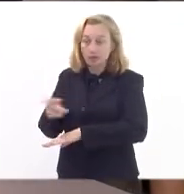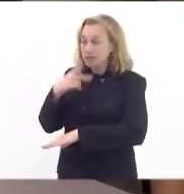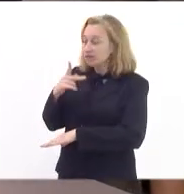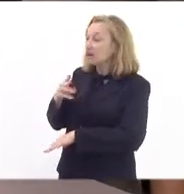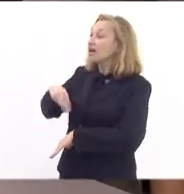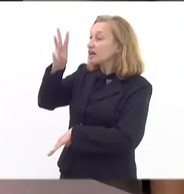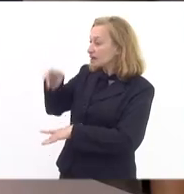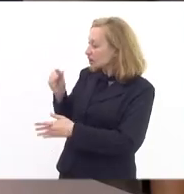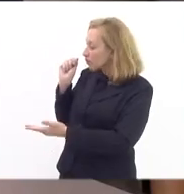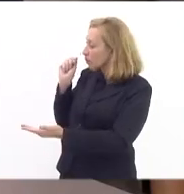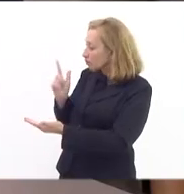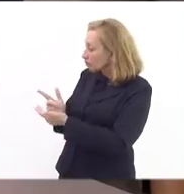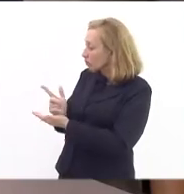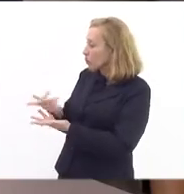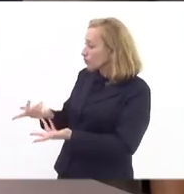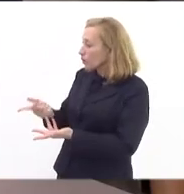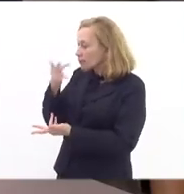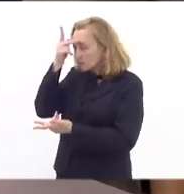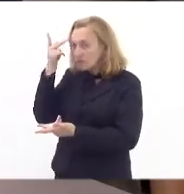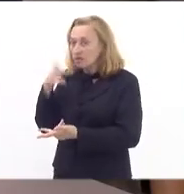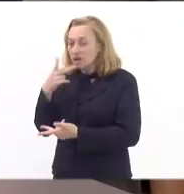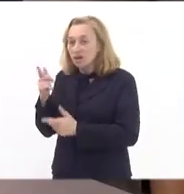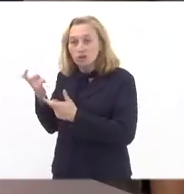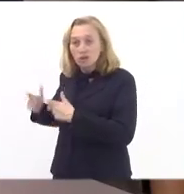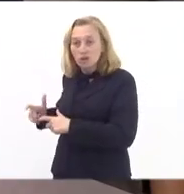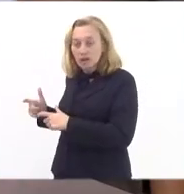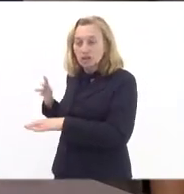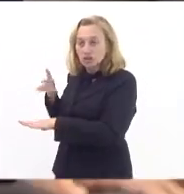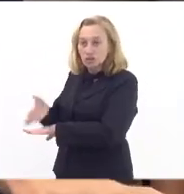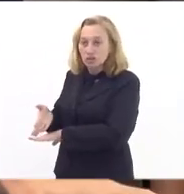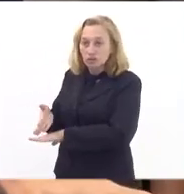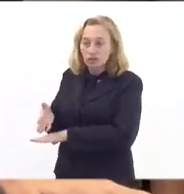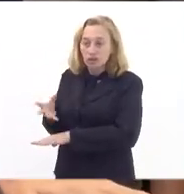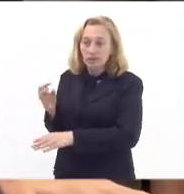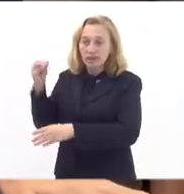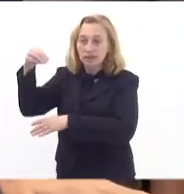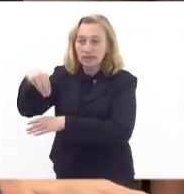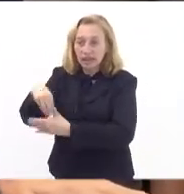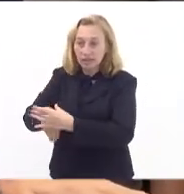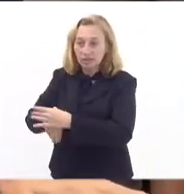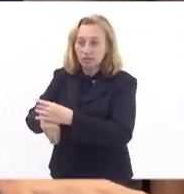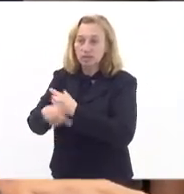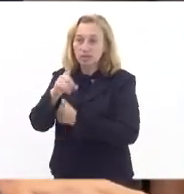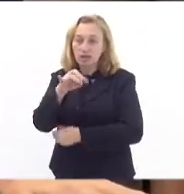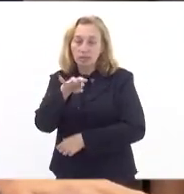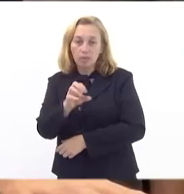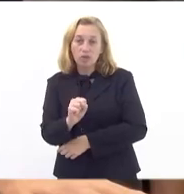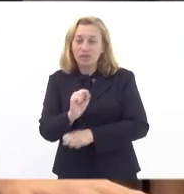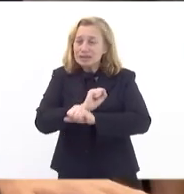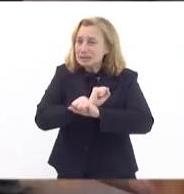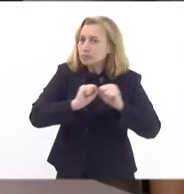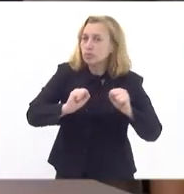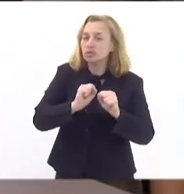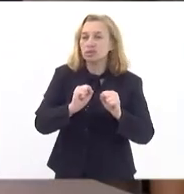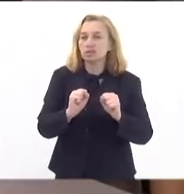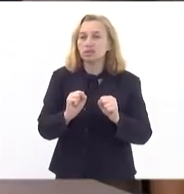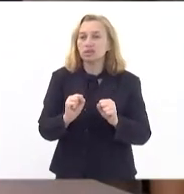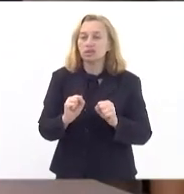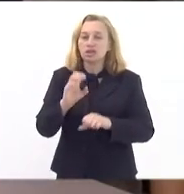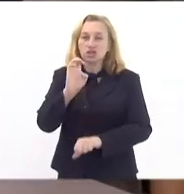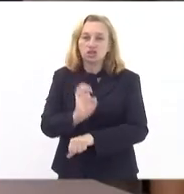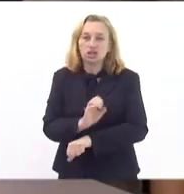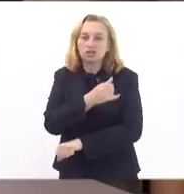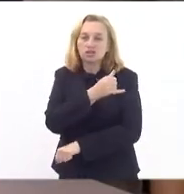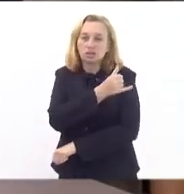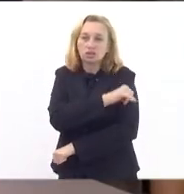foi que comprou a pessoa diz De onde veio isso vai entrar para dentro do depósito é impossível para o